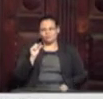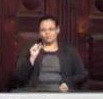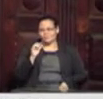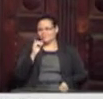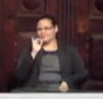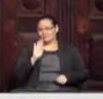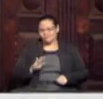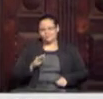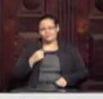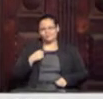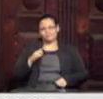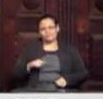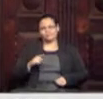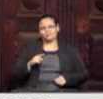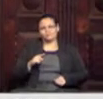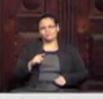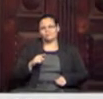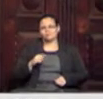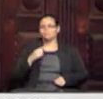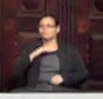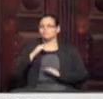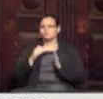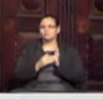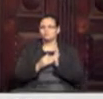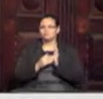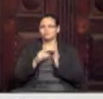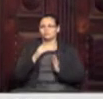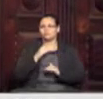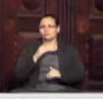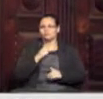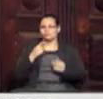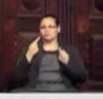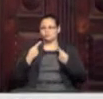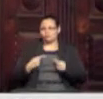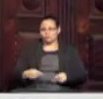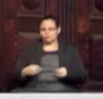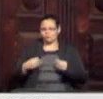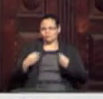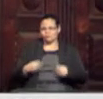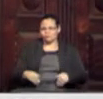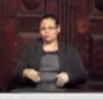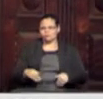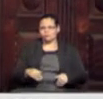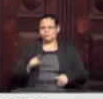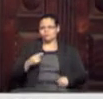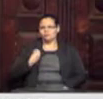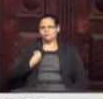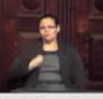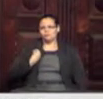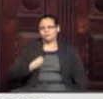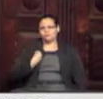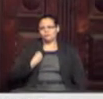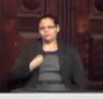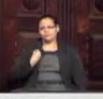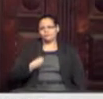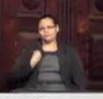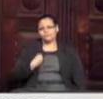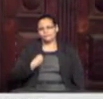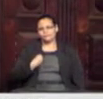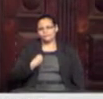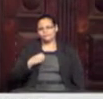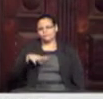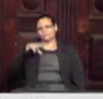com todos os elementos do ser humano é uma vida que